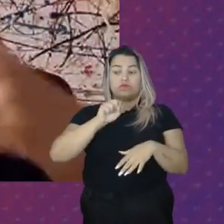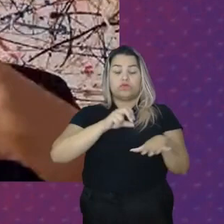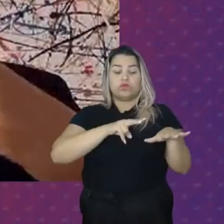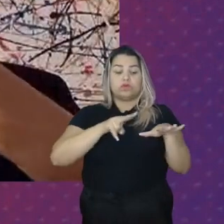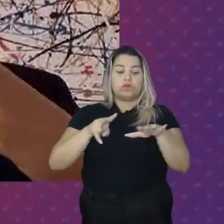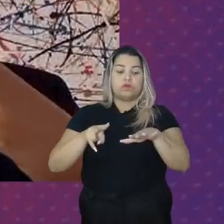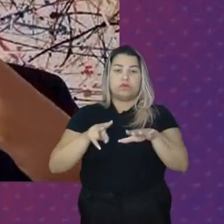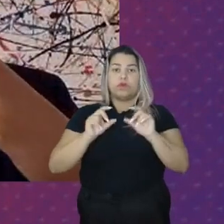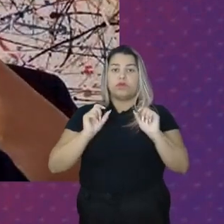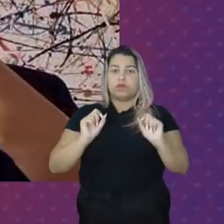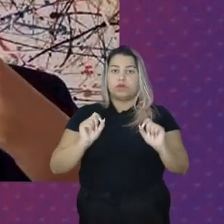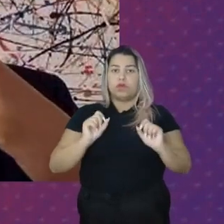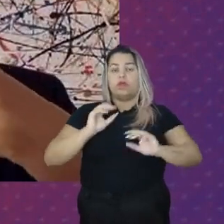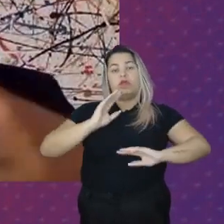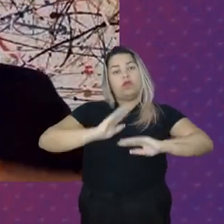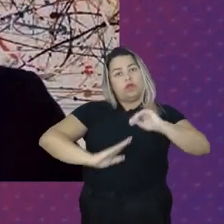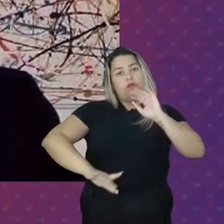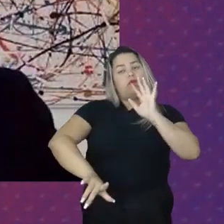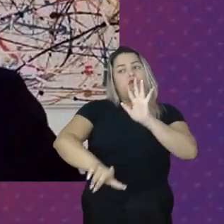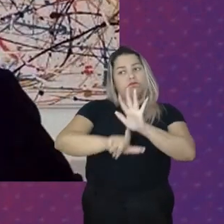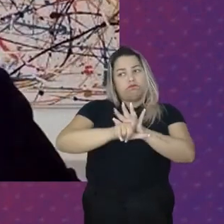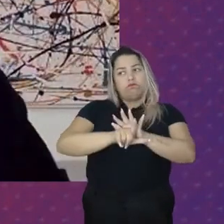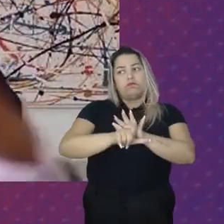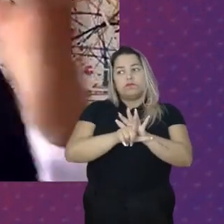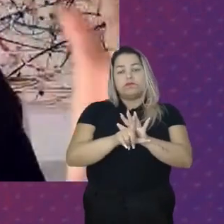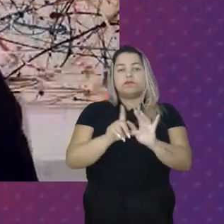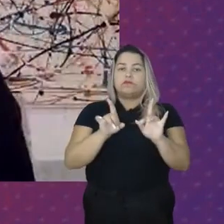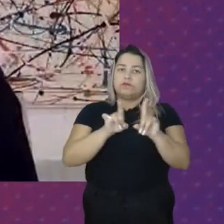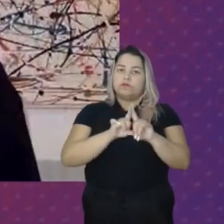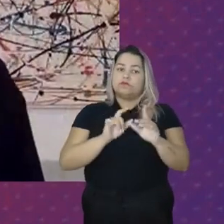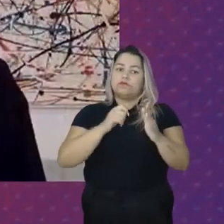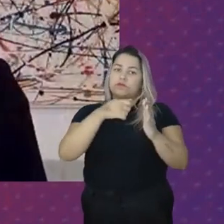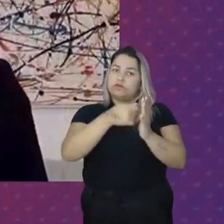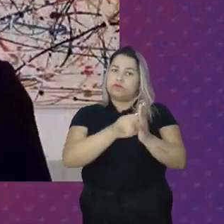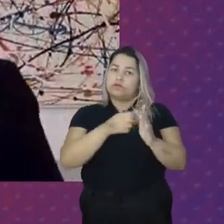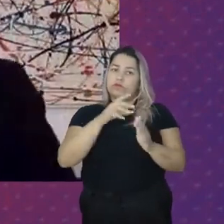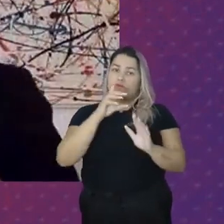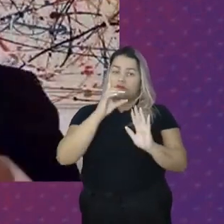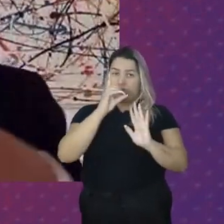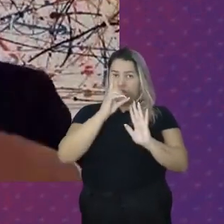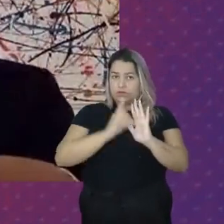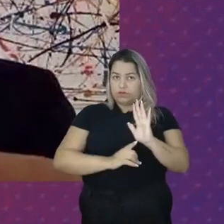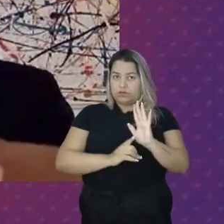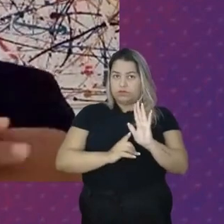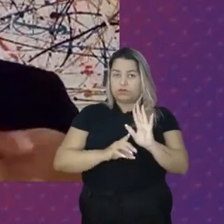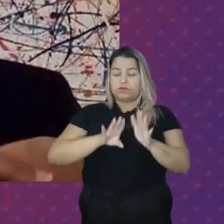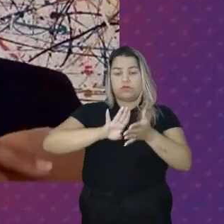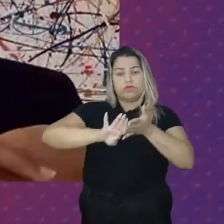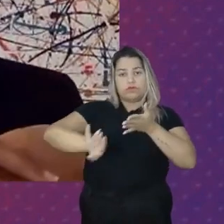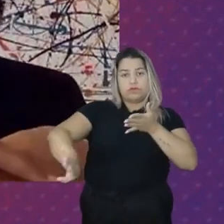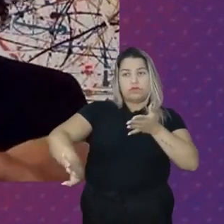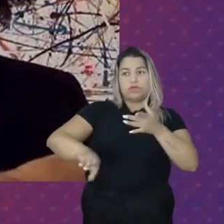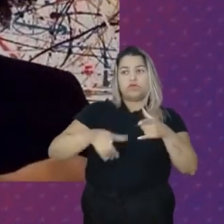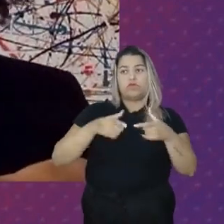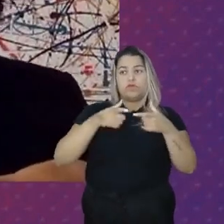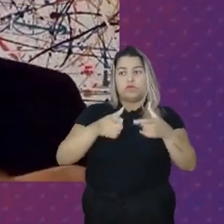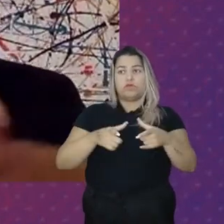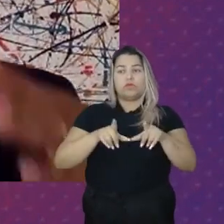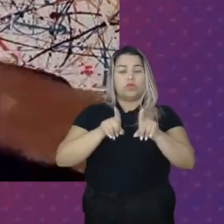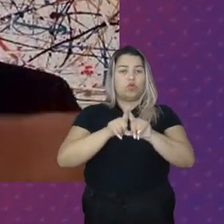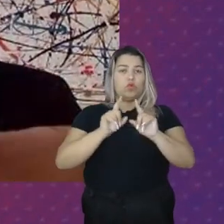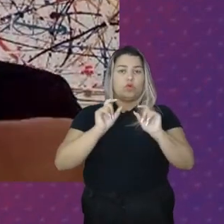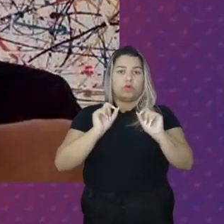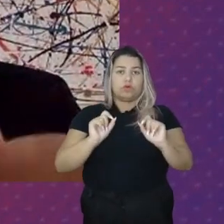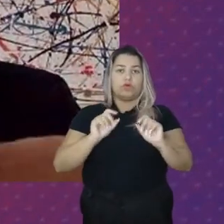De modo que a lei, ao mesmo tempo que garantiu mais direitos, excluiu do seu campo de